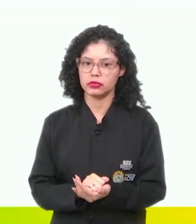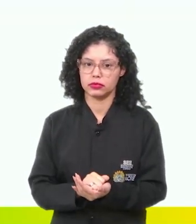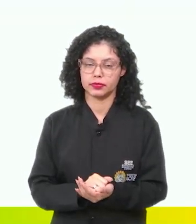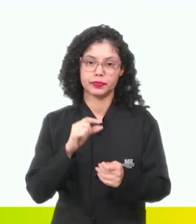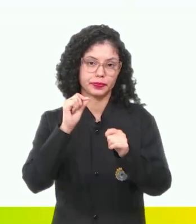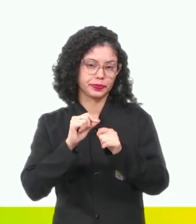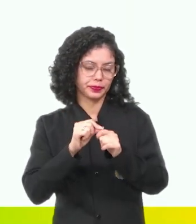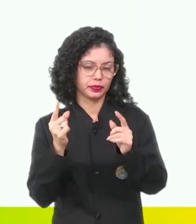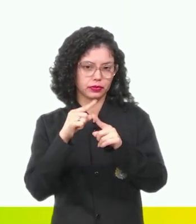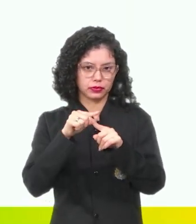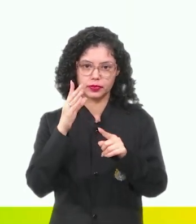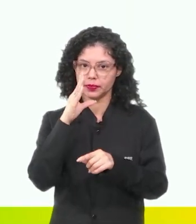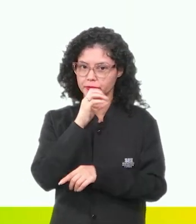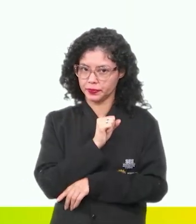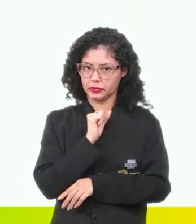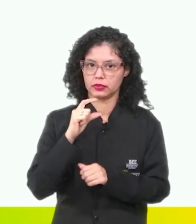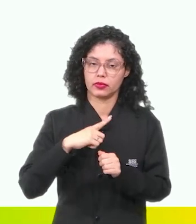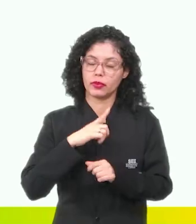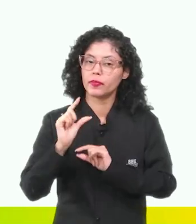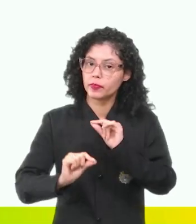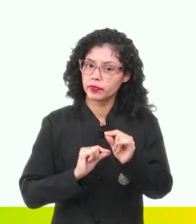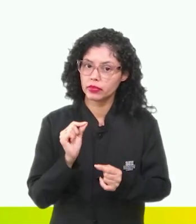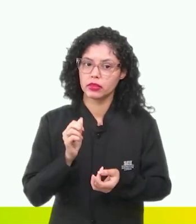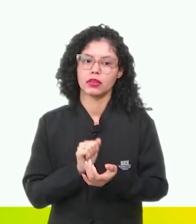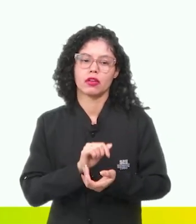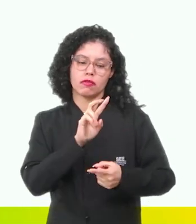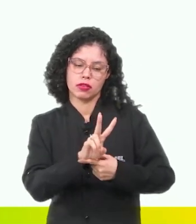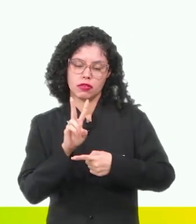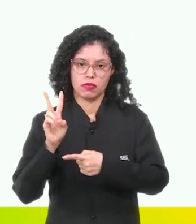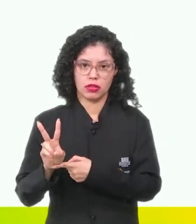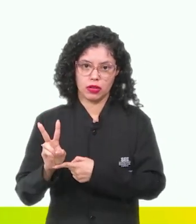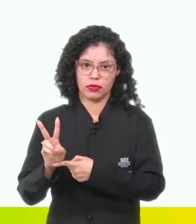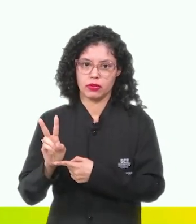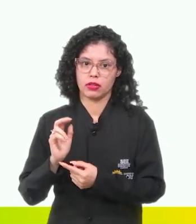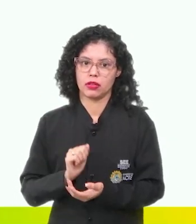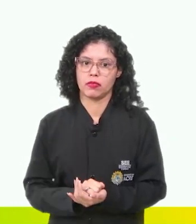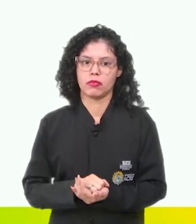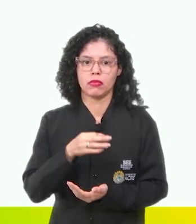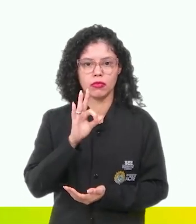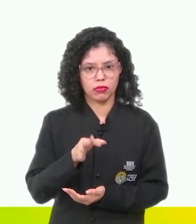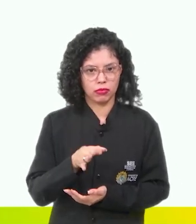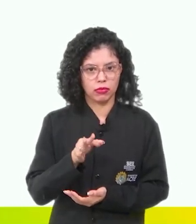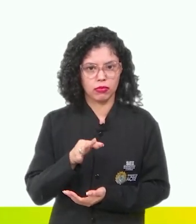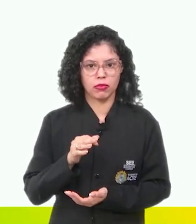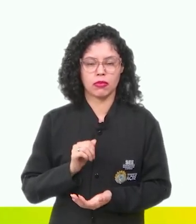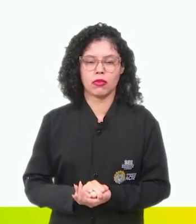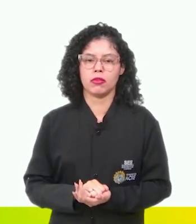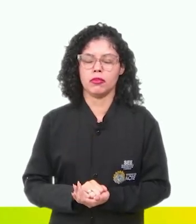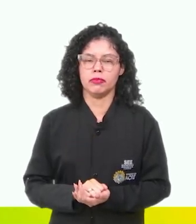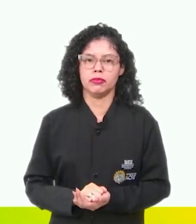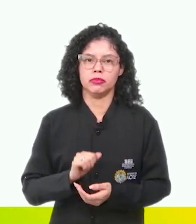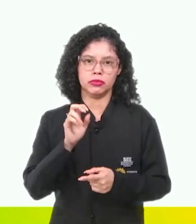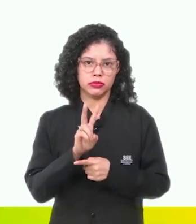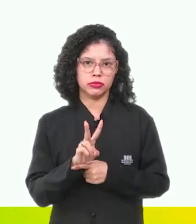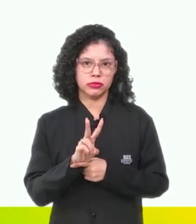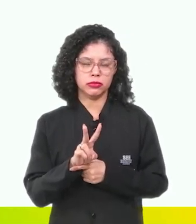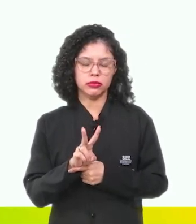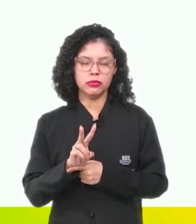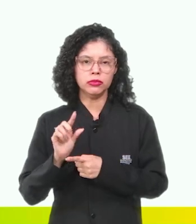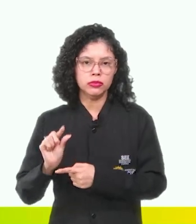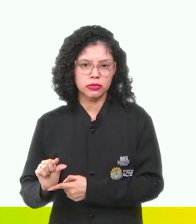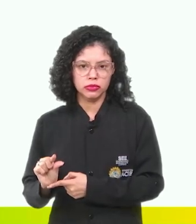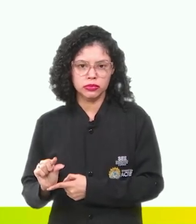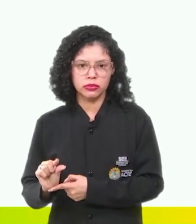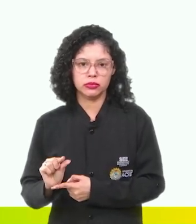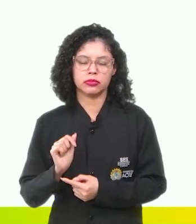Fazendo o cruzamento aqui rapidinho, a gente tem o quê? Vzão, Vzão, certo? Vzão,